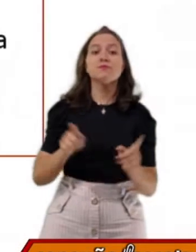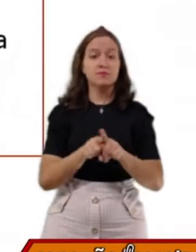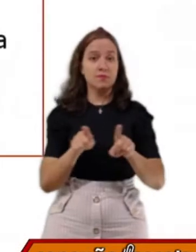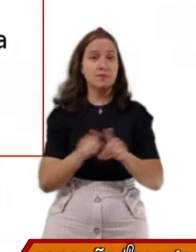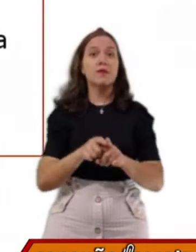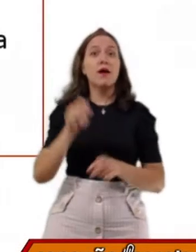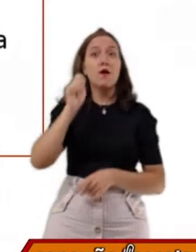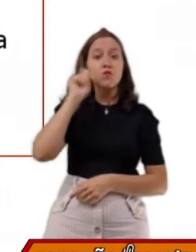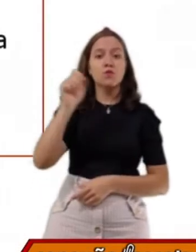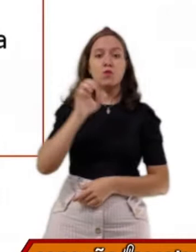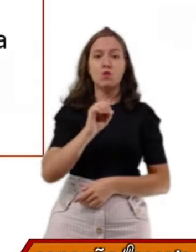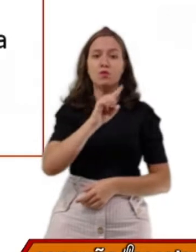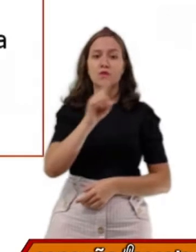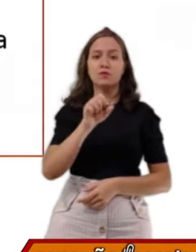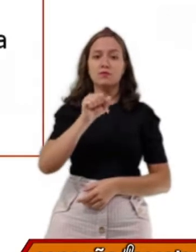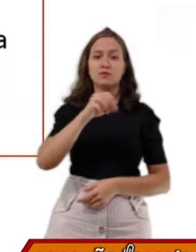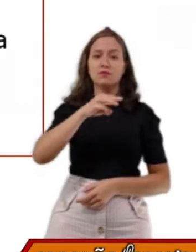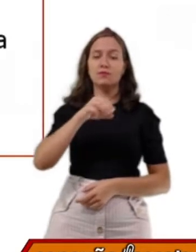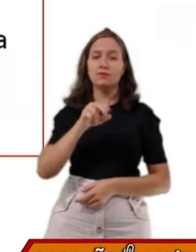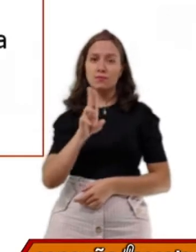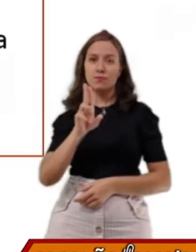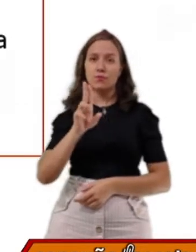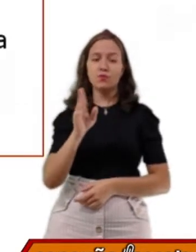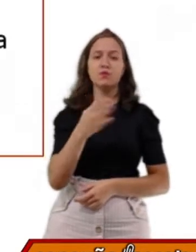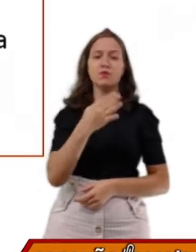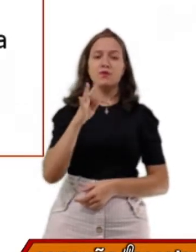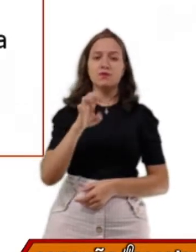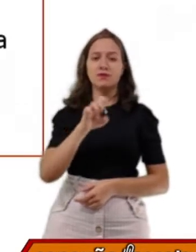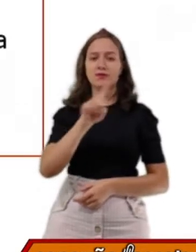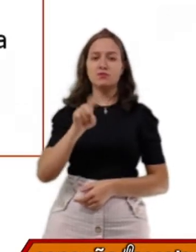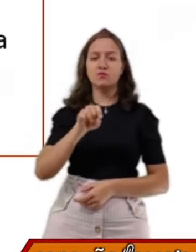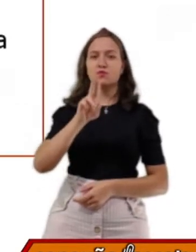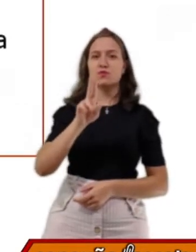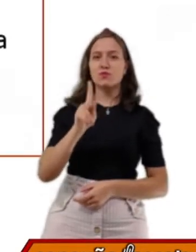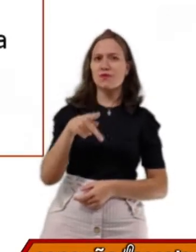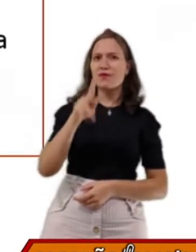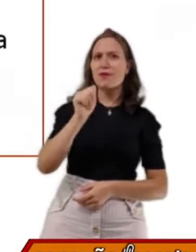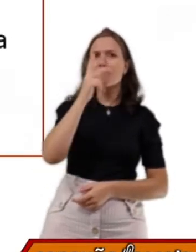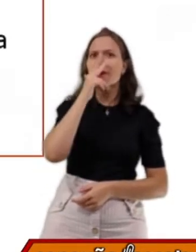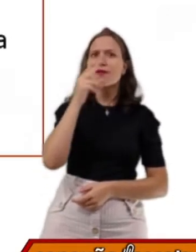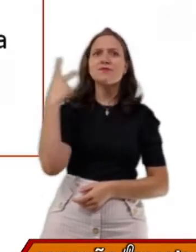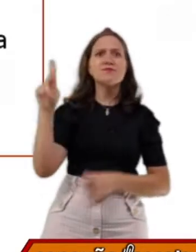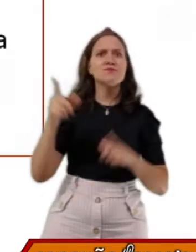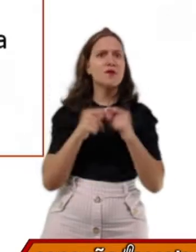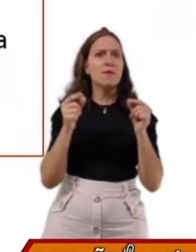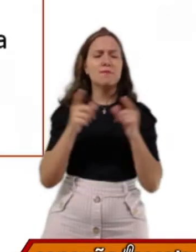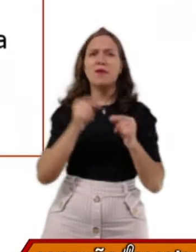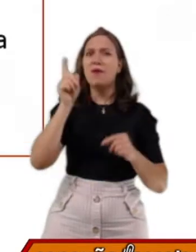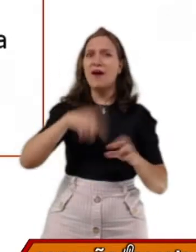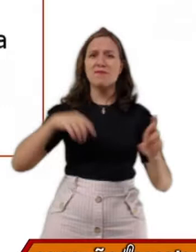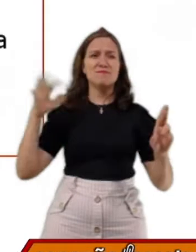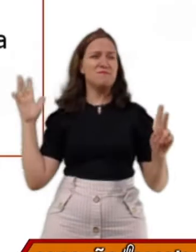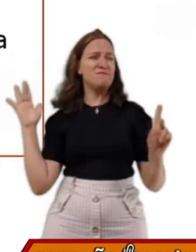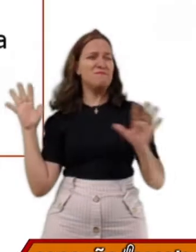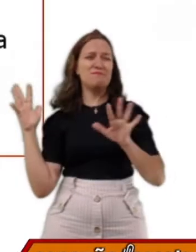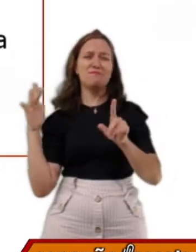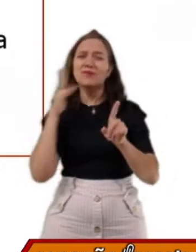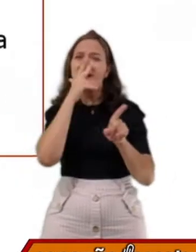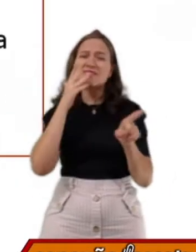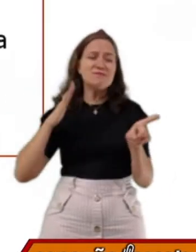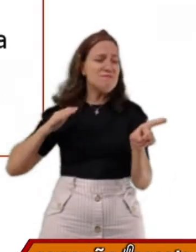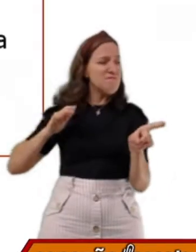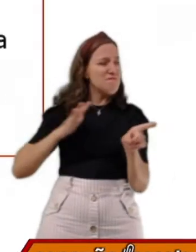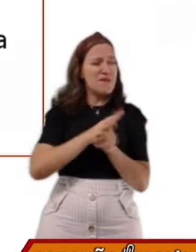aí gravou o nome Pois é gente lá no Japão ele ficou conhecido como Deus mangar aí Poliana que exagero